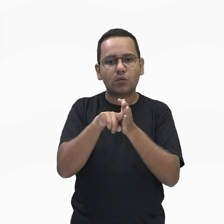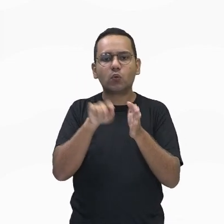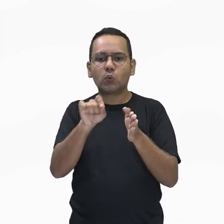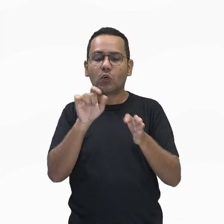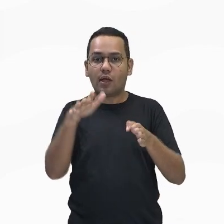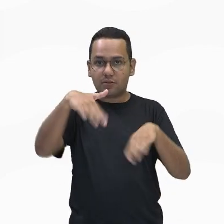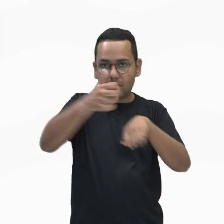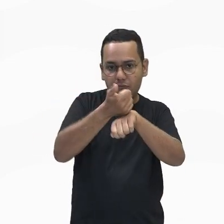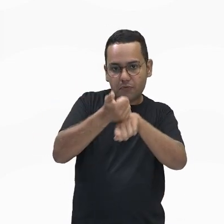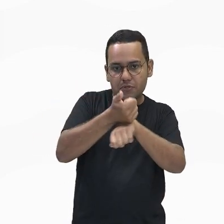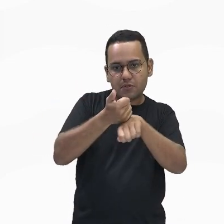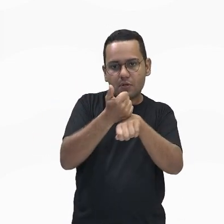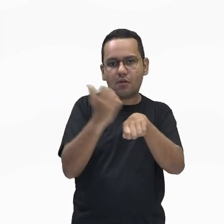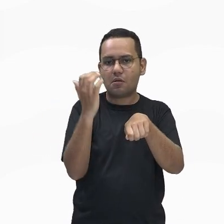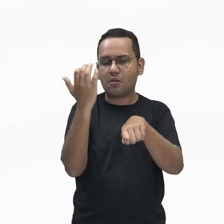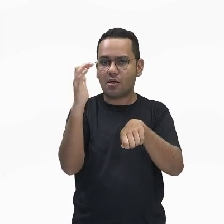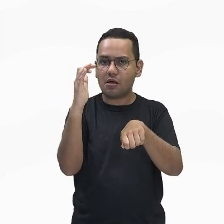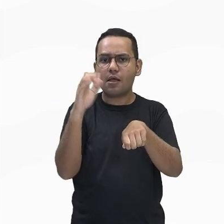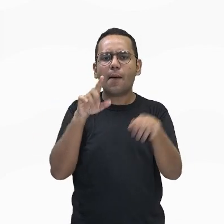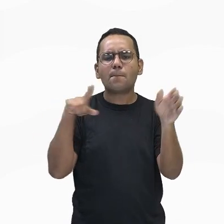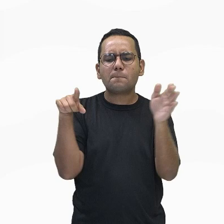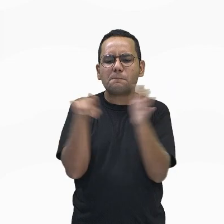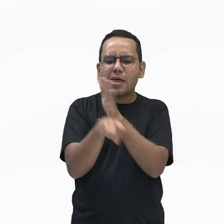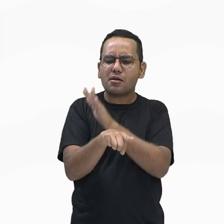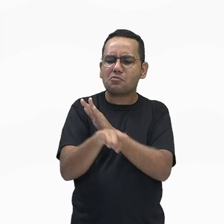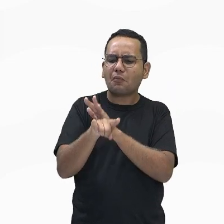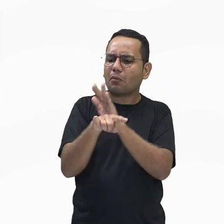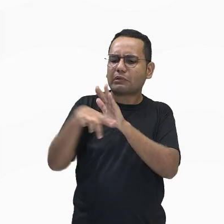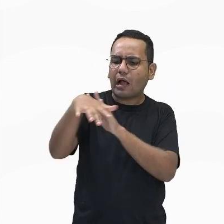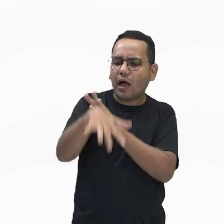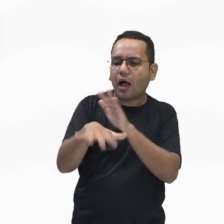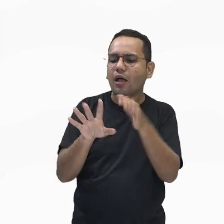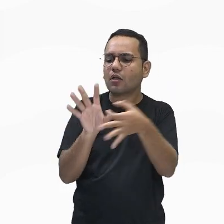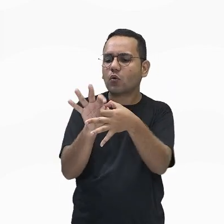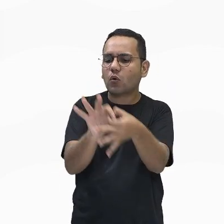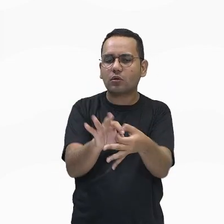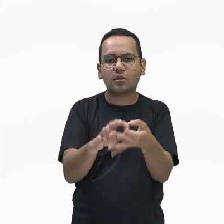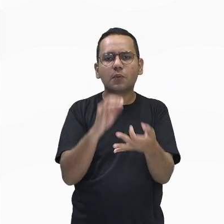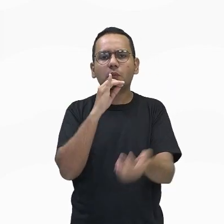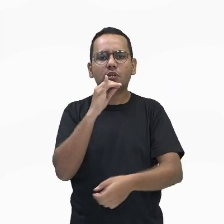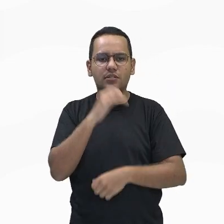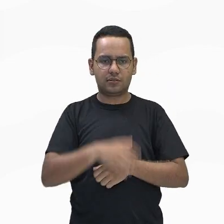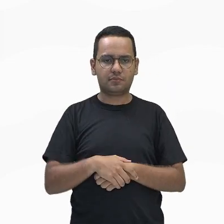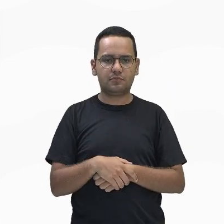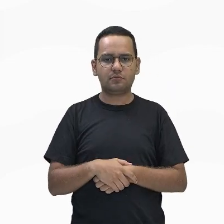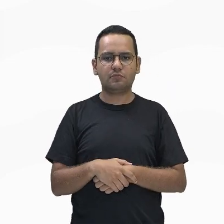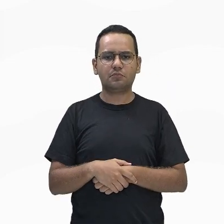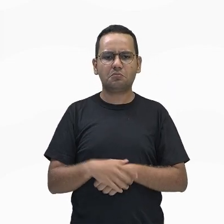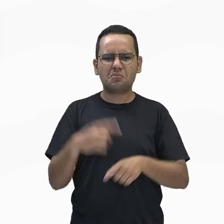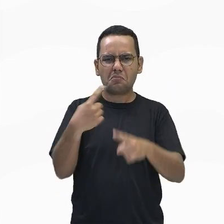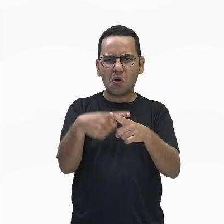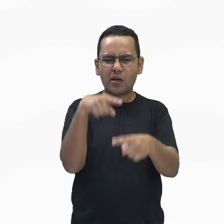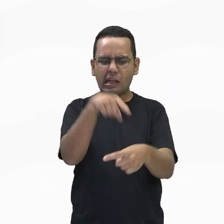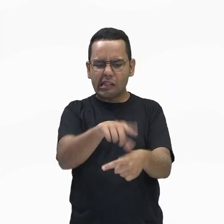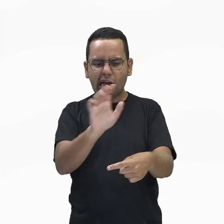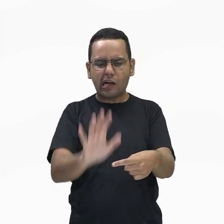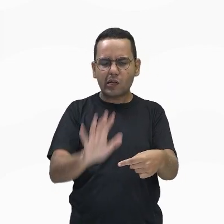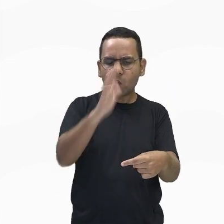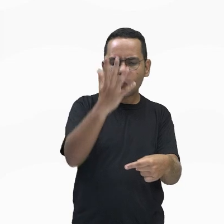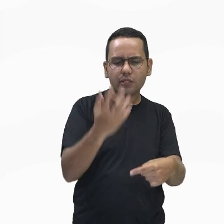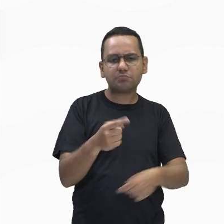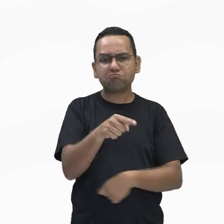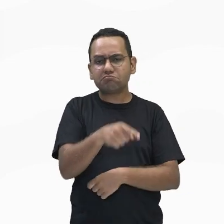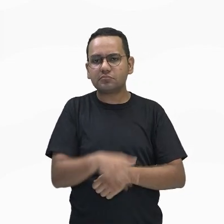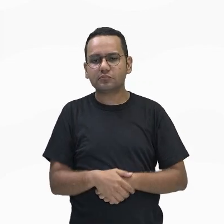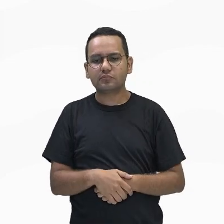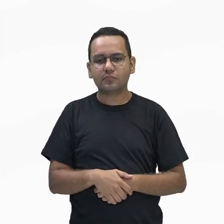mundo ao seu redor. Perguntas como: por que isso acontece? Ou como